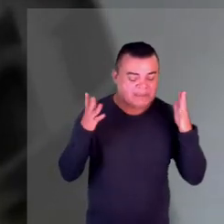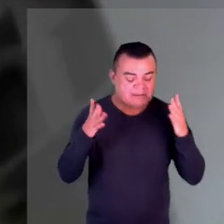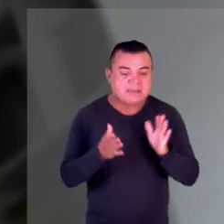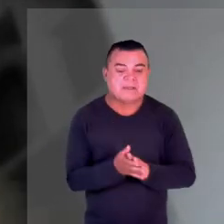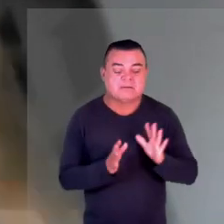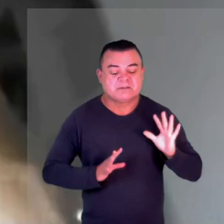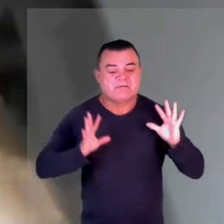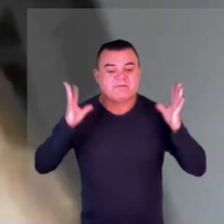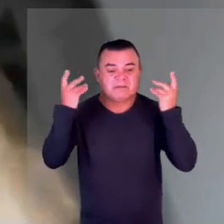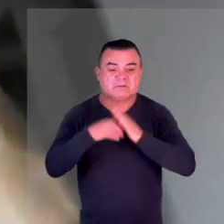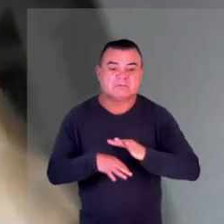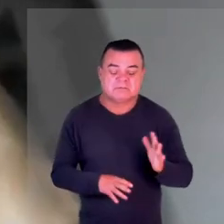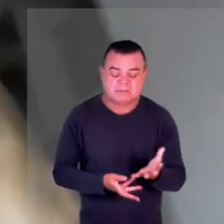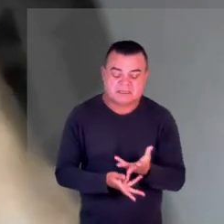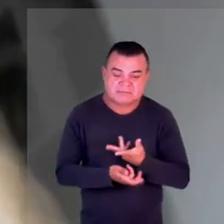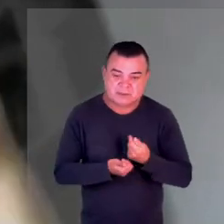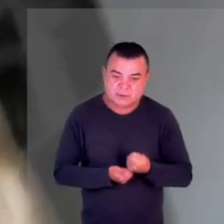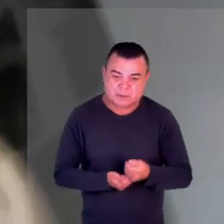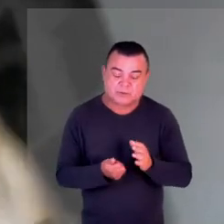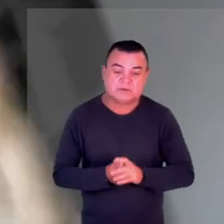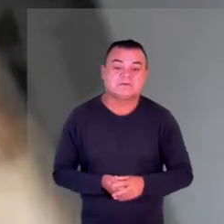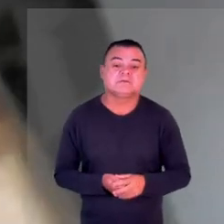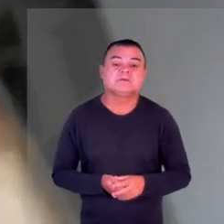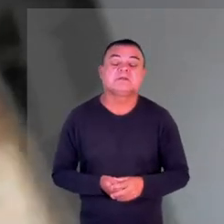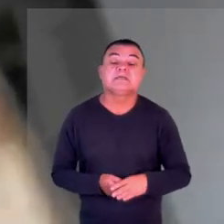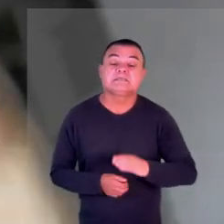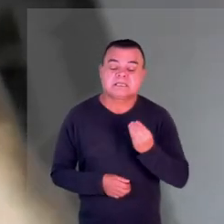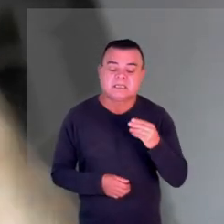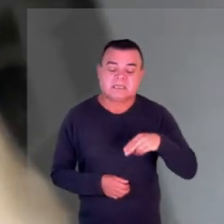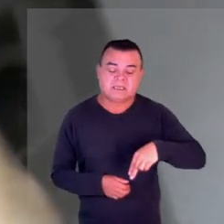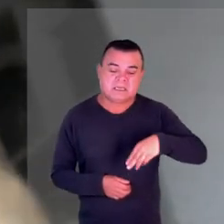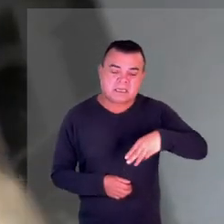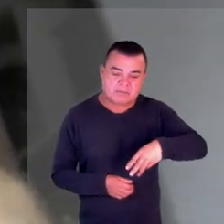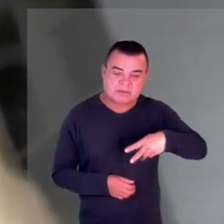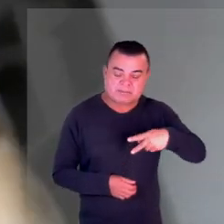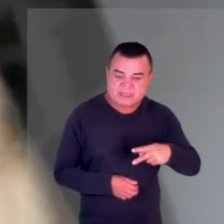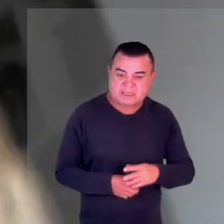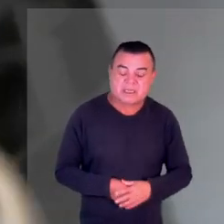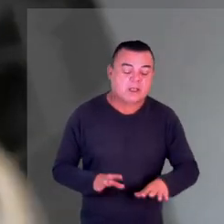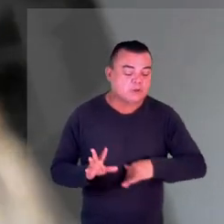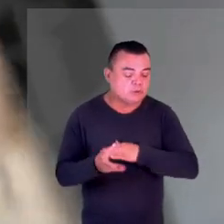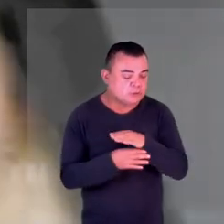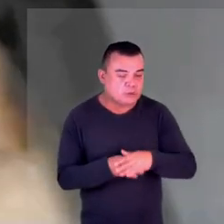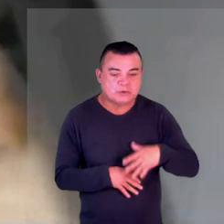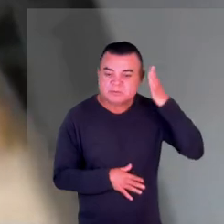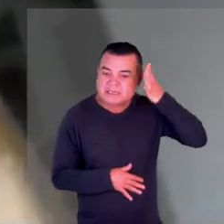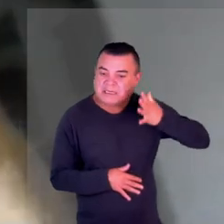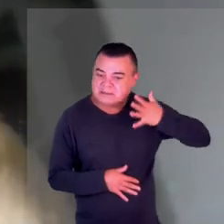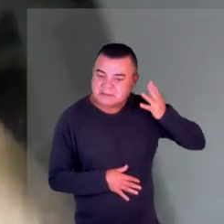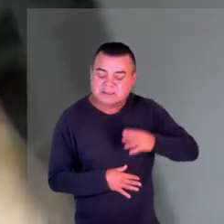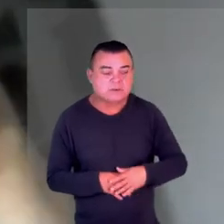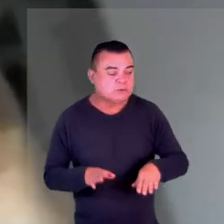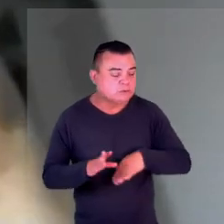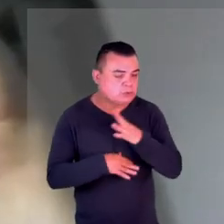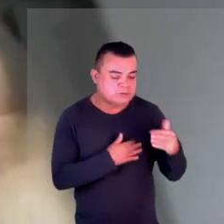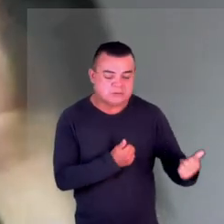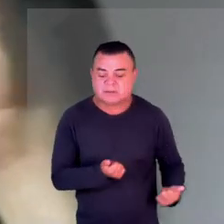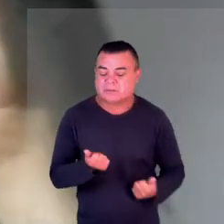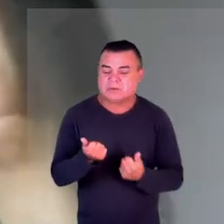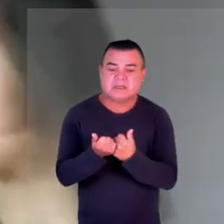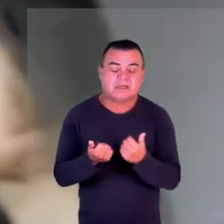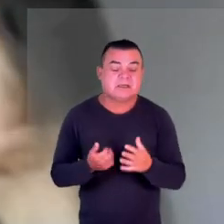evento Maros Parabéns cnmp todos os palestrantes aqui todos que colaboraram